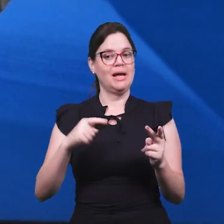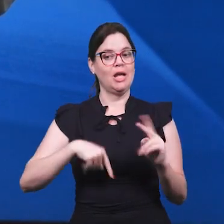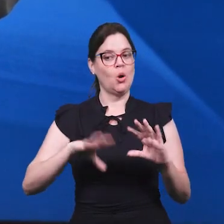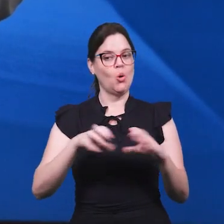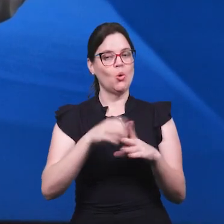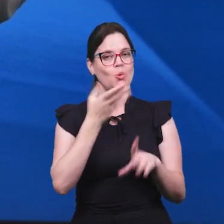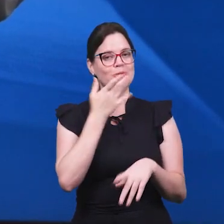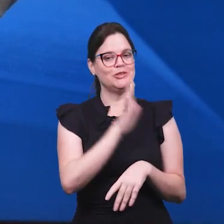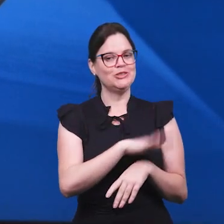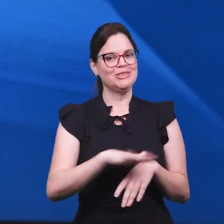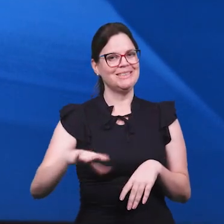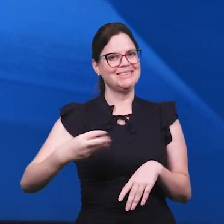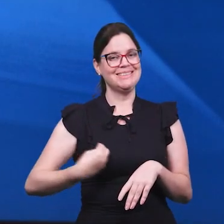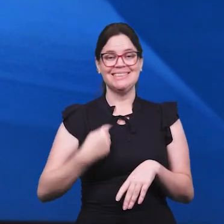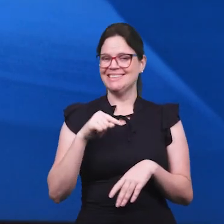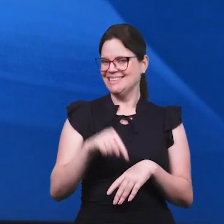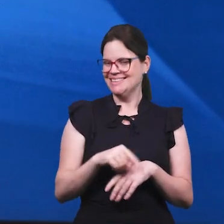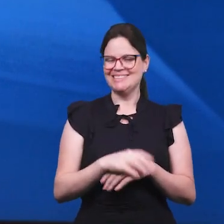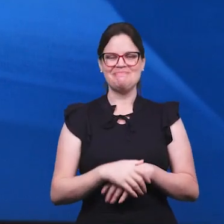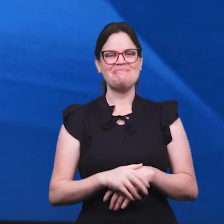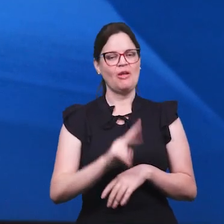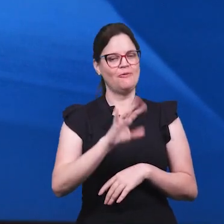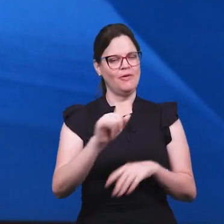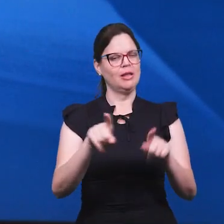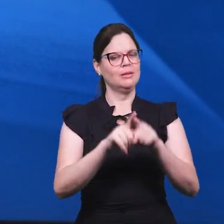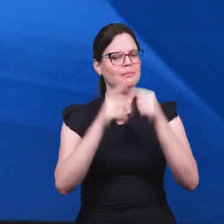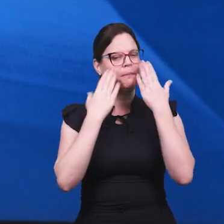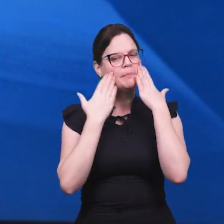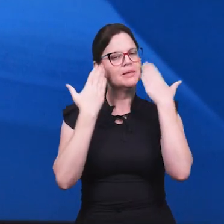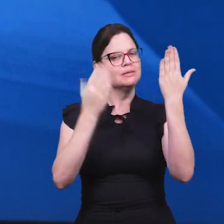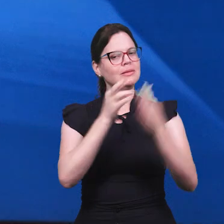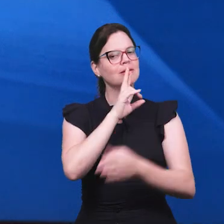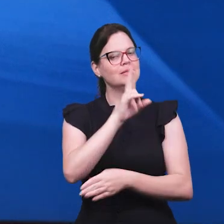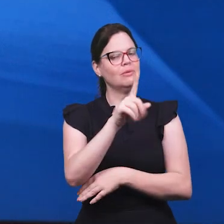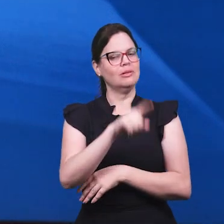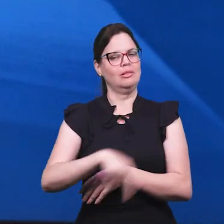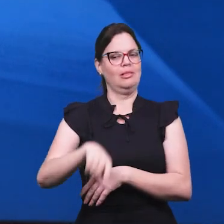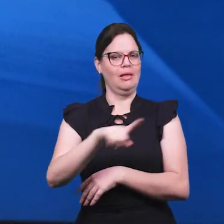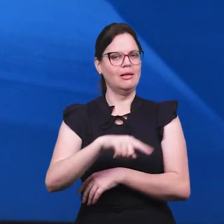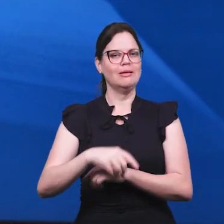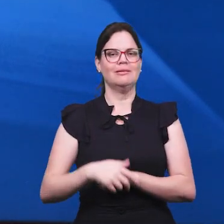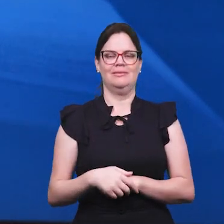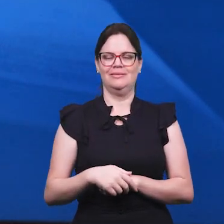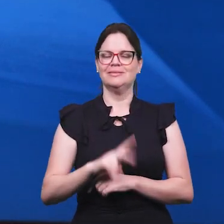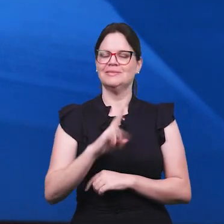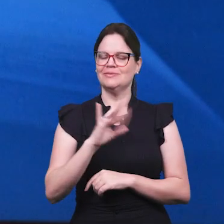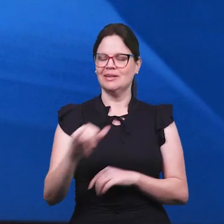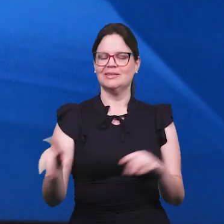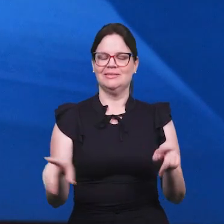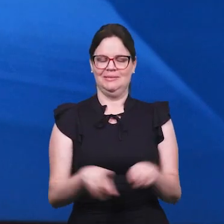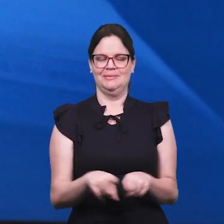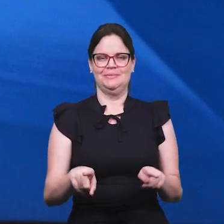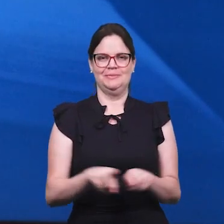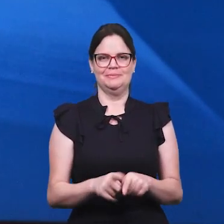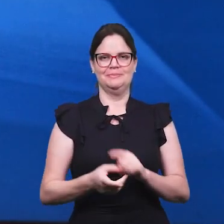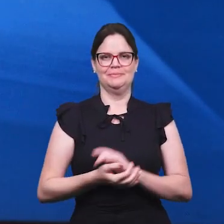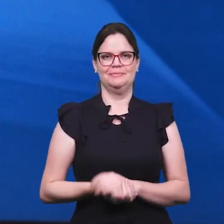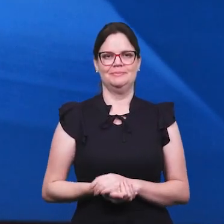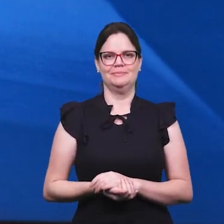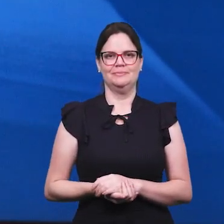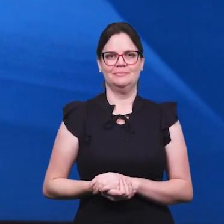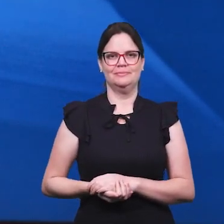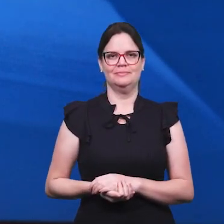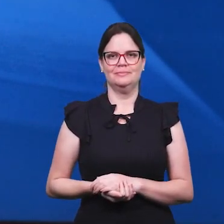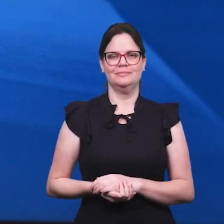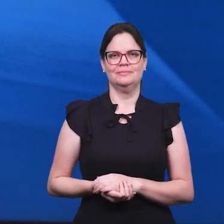teremos também aqui a presença de um grupo de crianças aqui no estúdio, que elas vão também apresentar aqui uma